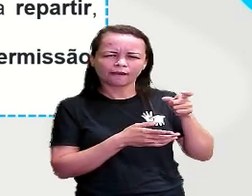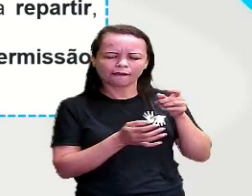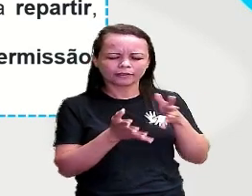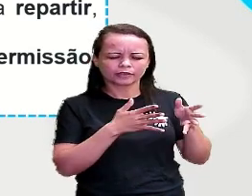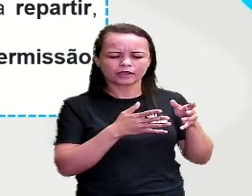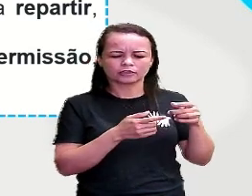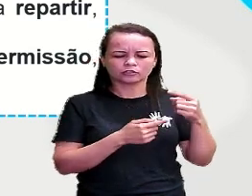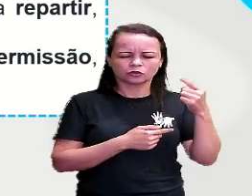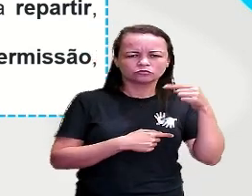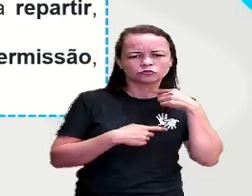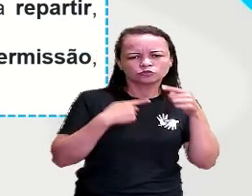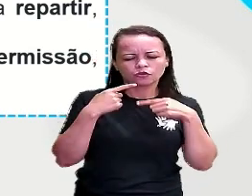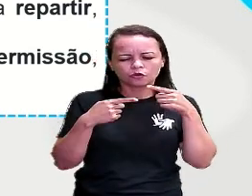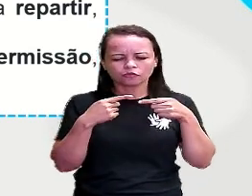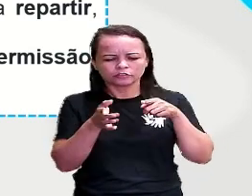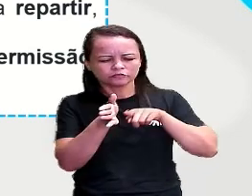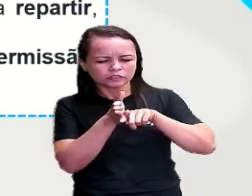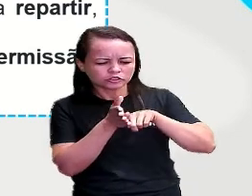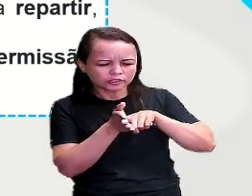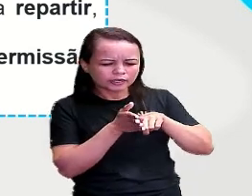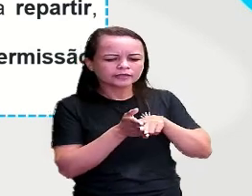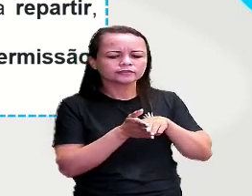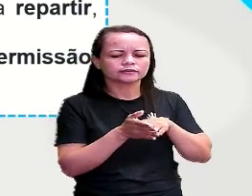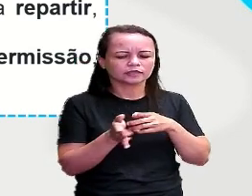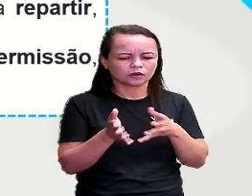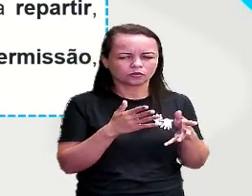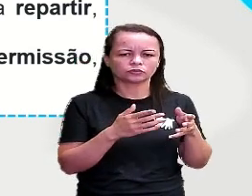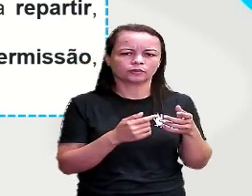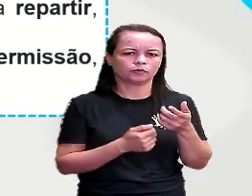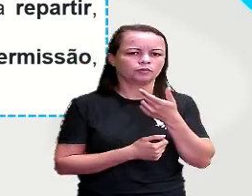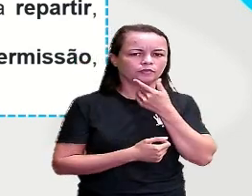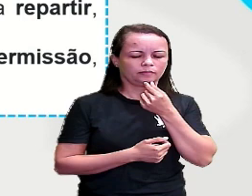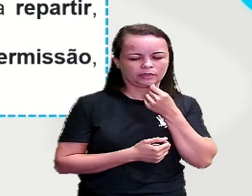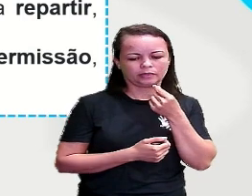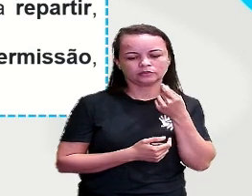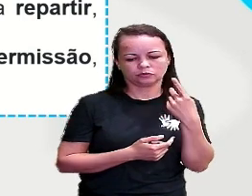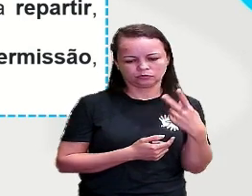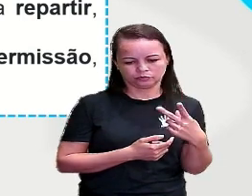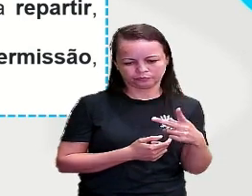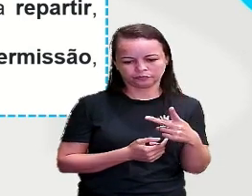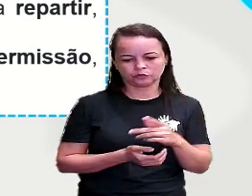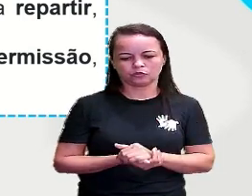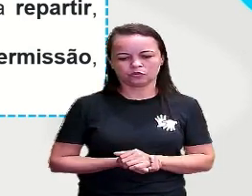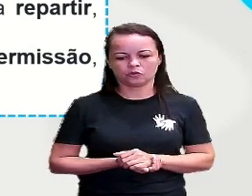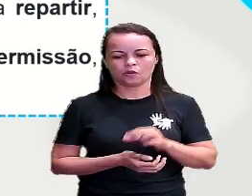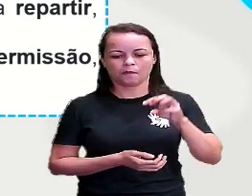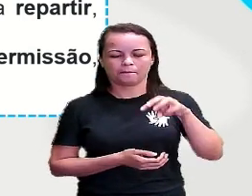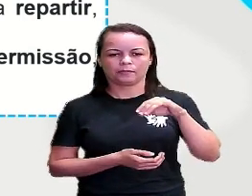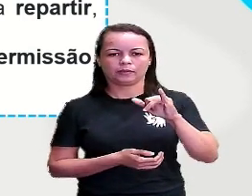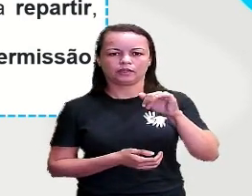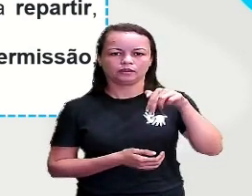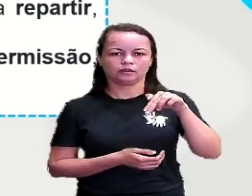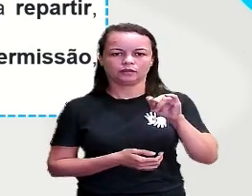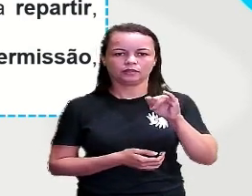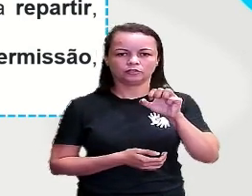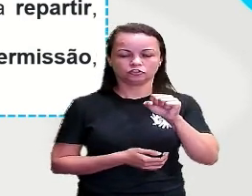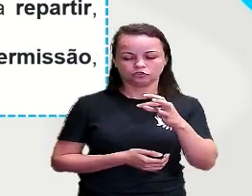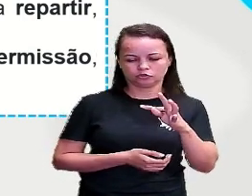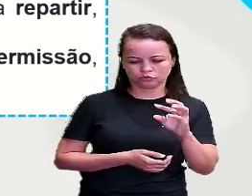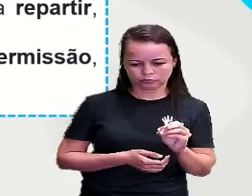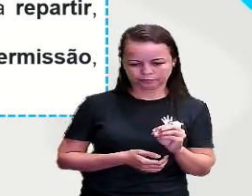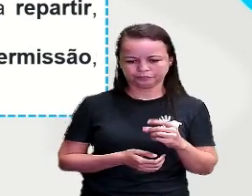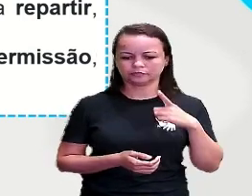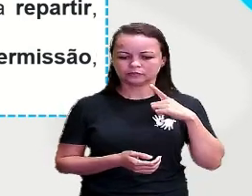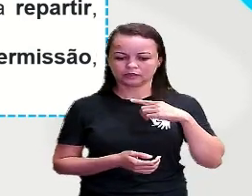importância. As investigações põem em xeque o depoimento do ministro. Temos aqui também cela, cela com C